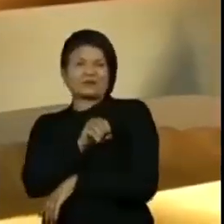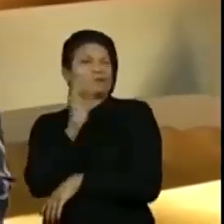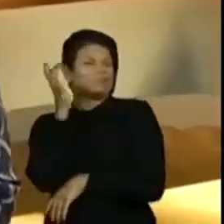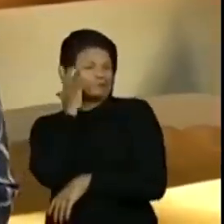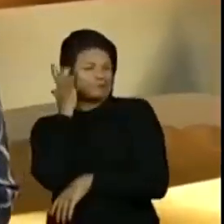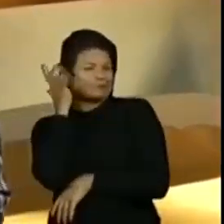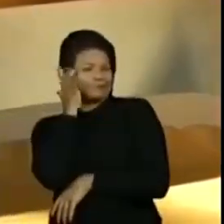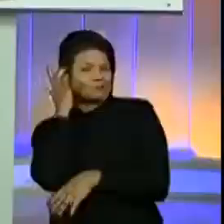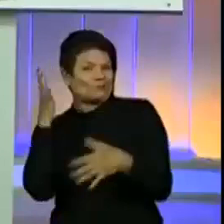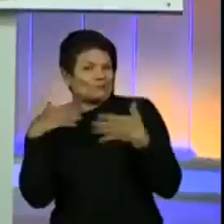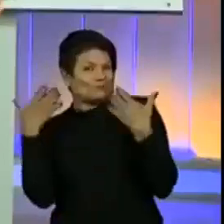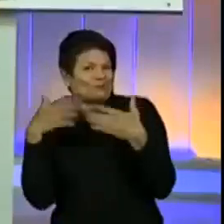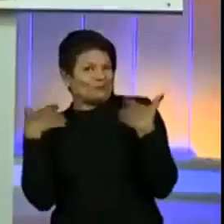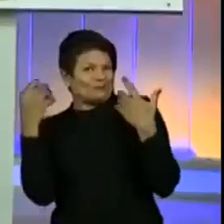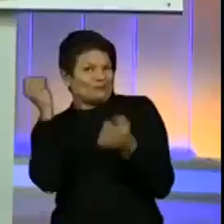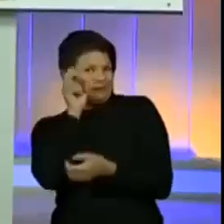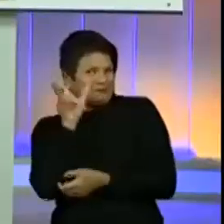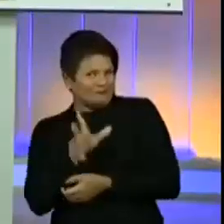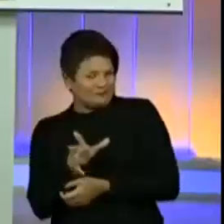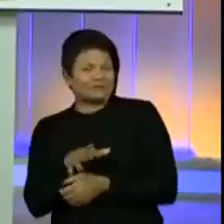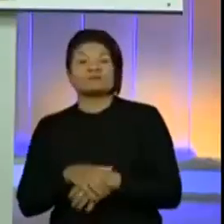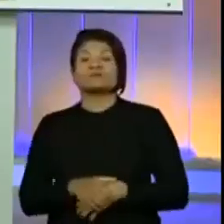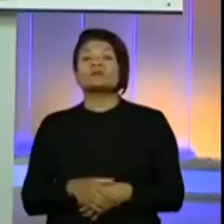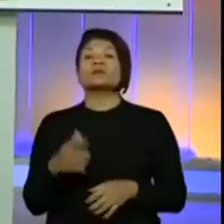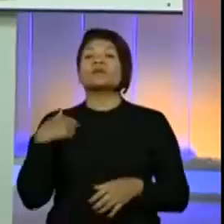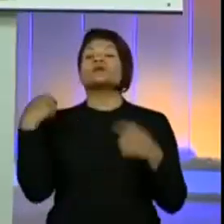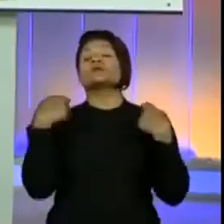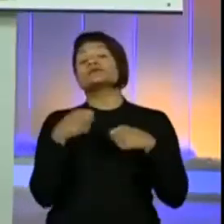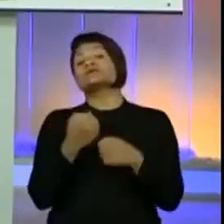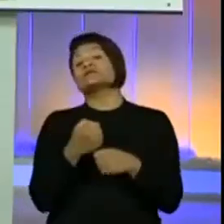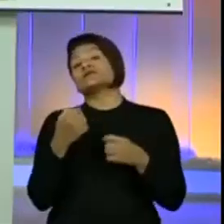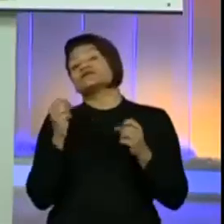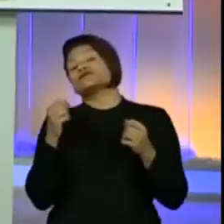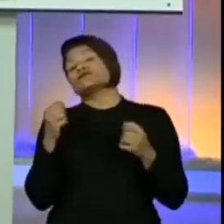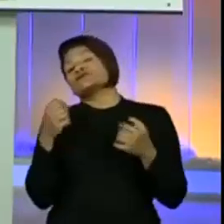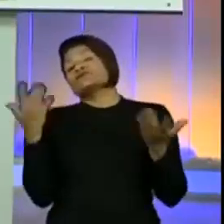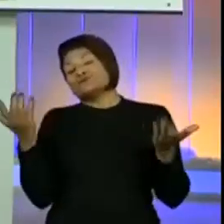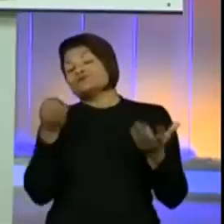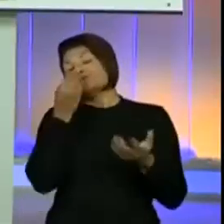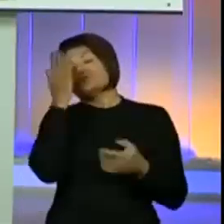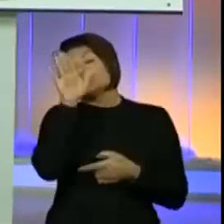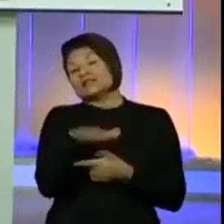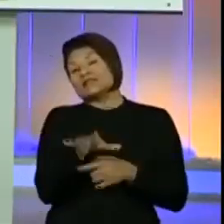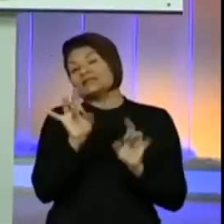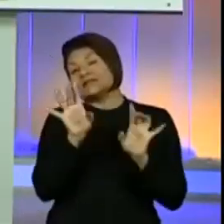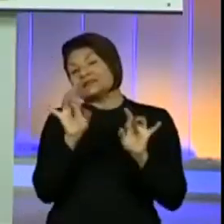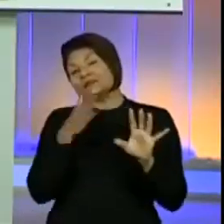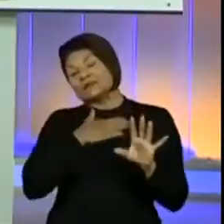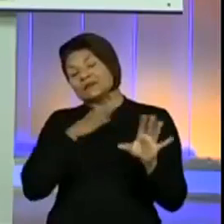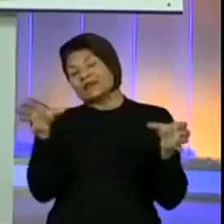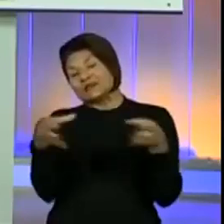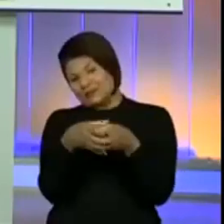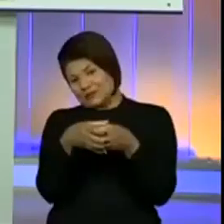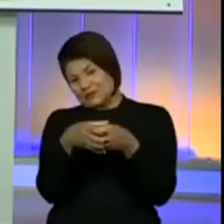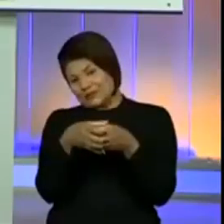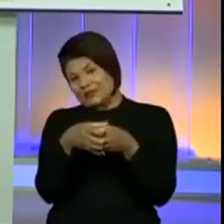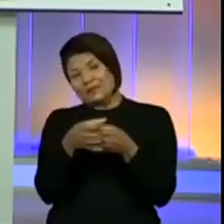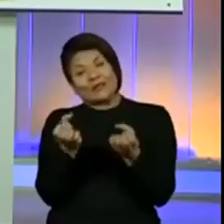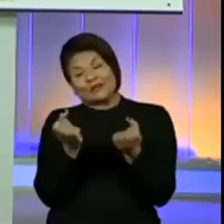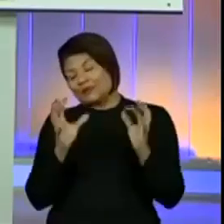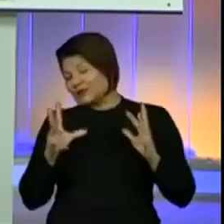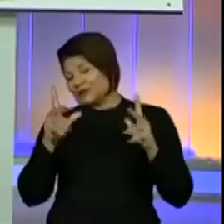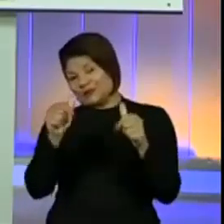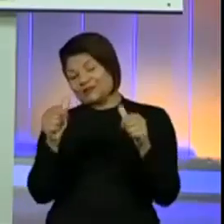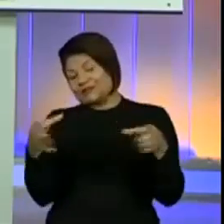esperta, super animada. Eu preciso deixar aqui boa tarde especial para a minha turma e para as turmas de 4º ano e